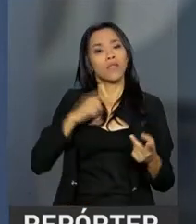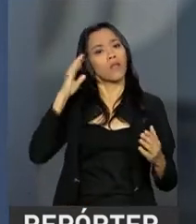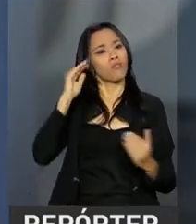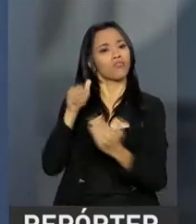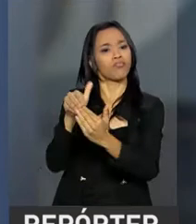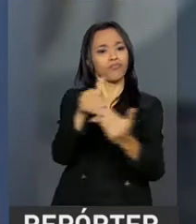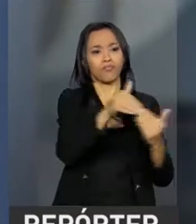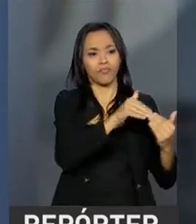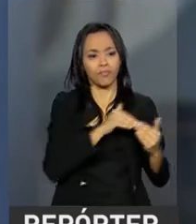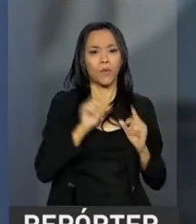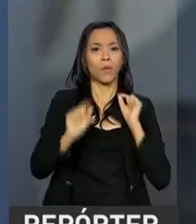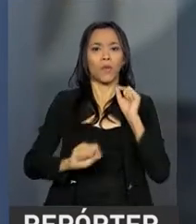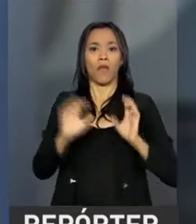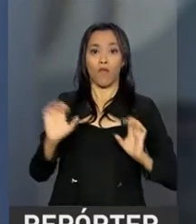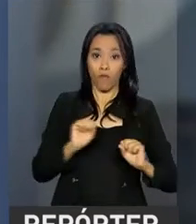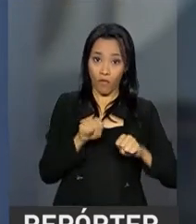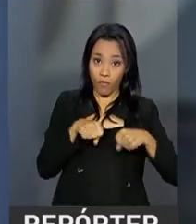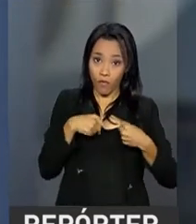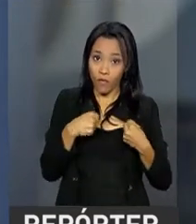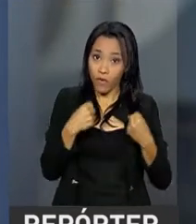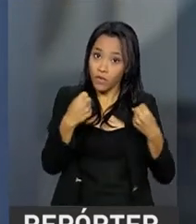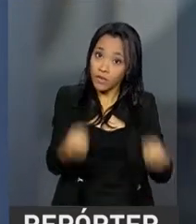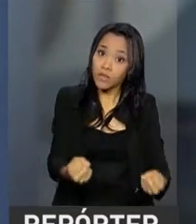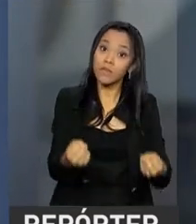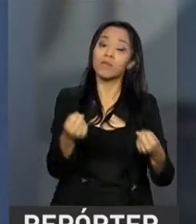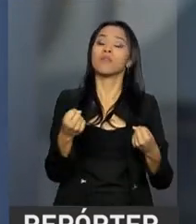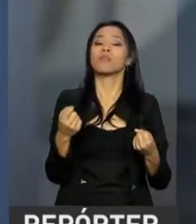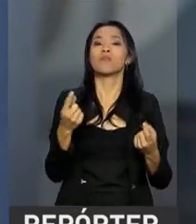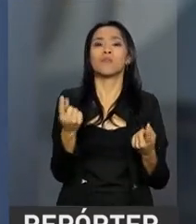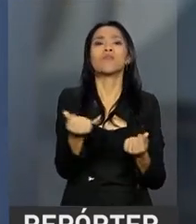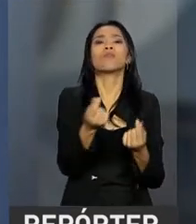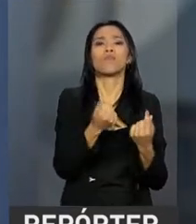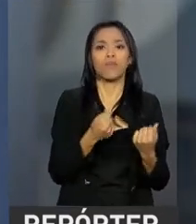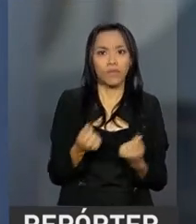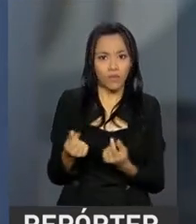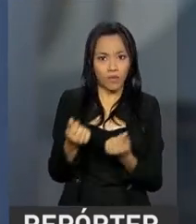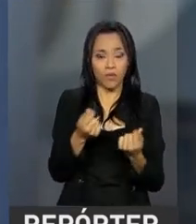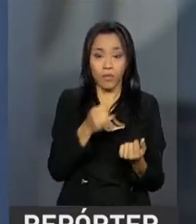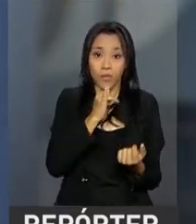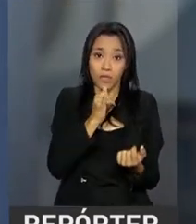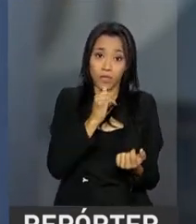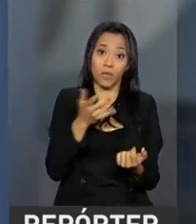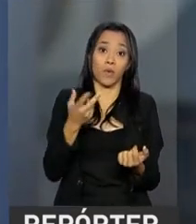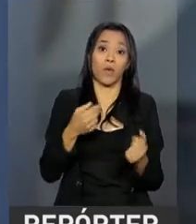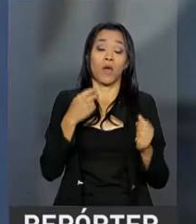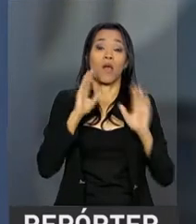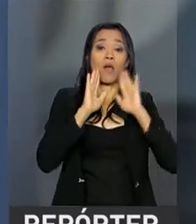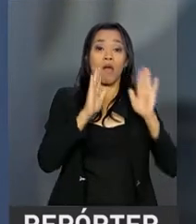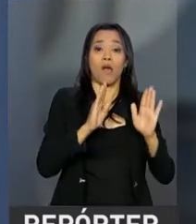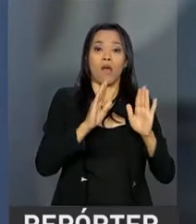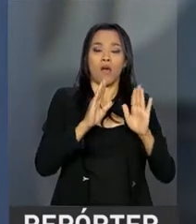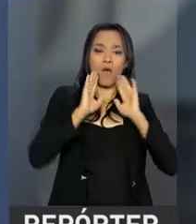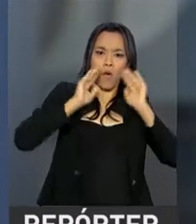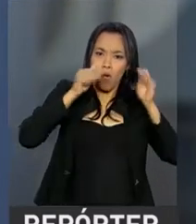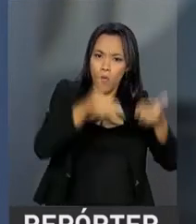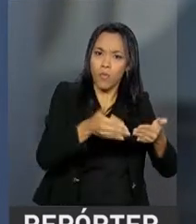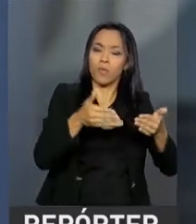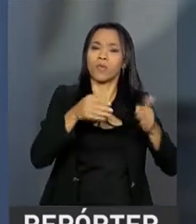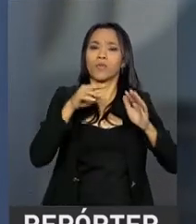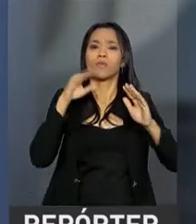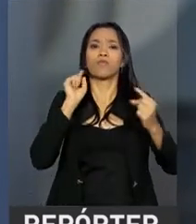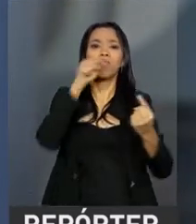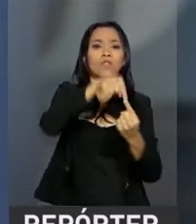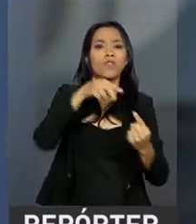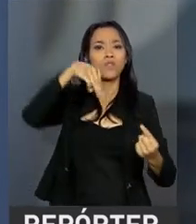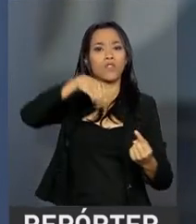sobre o fortalecimento dos pressupostos econômicos como por exemplo o cumprimento do regime de metas de inflação do